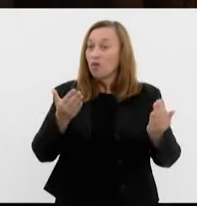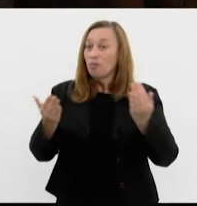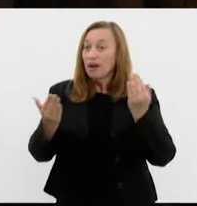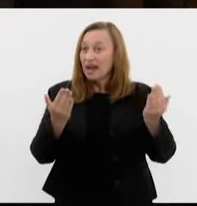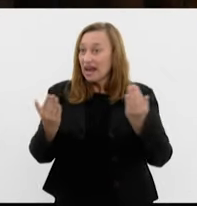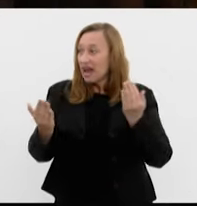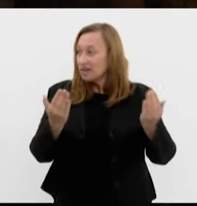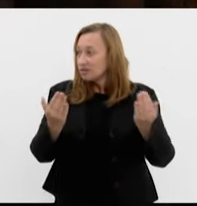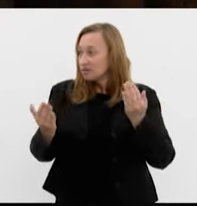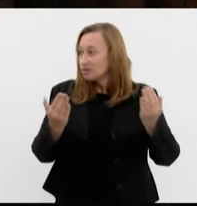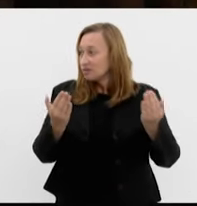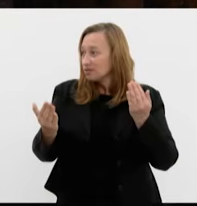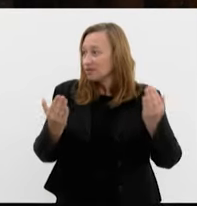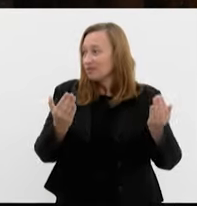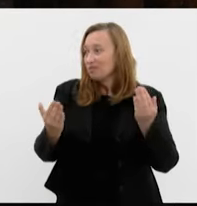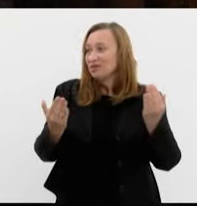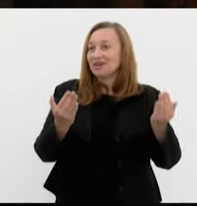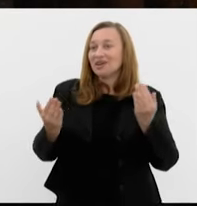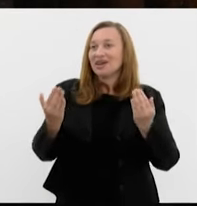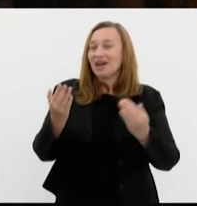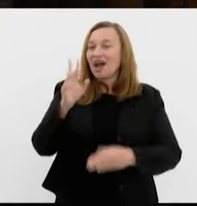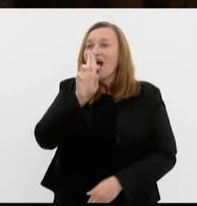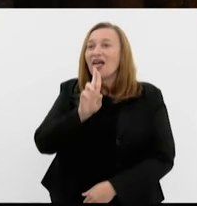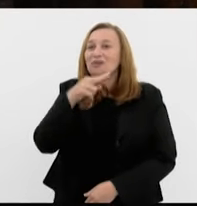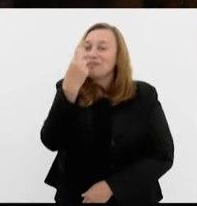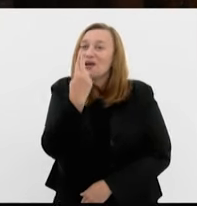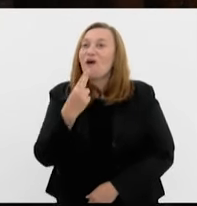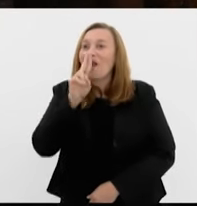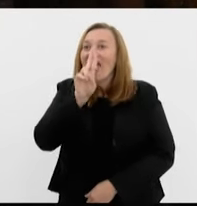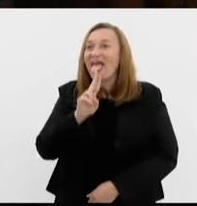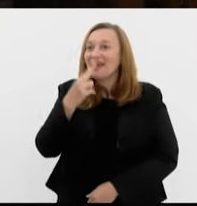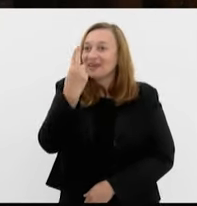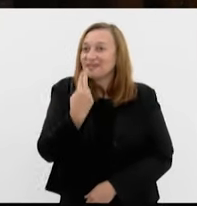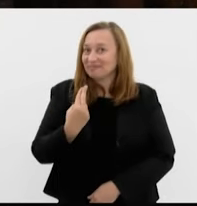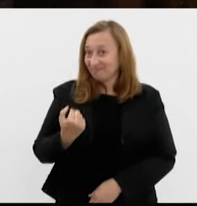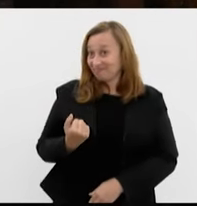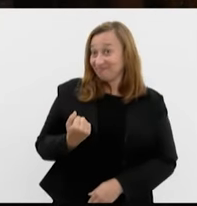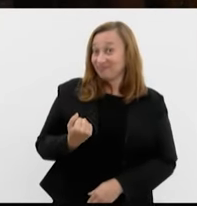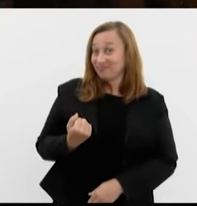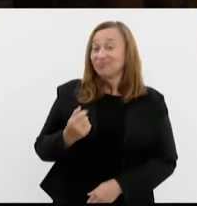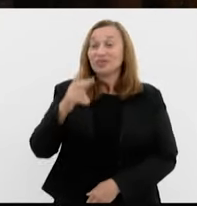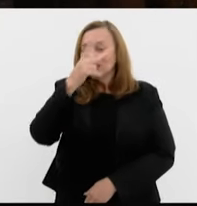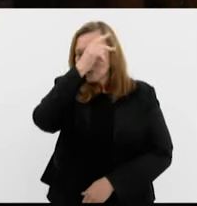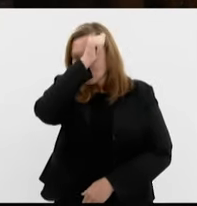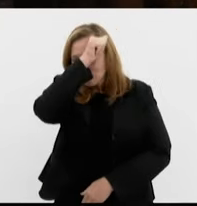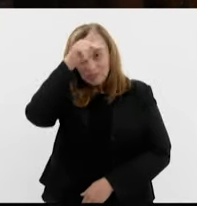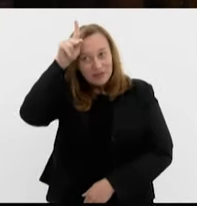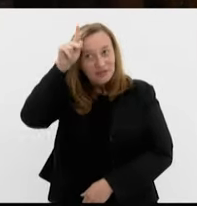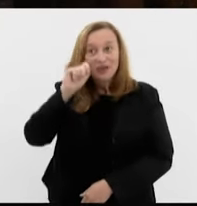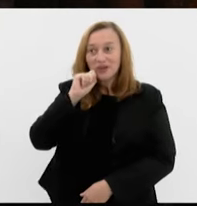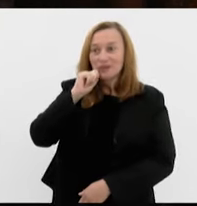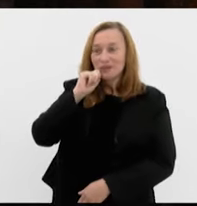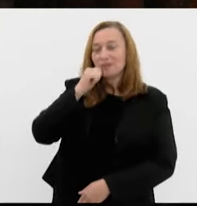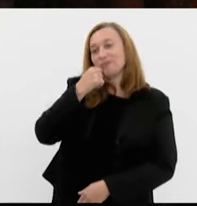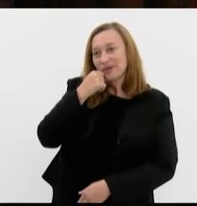figura na política da cidade do Rio de Janeiro que tem secretários assessores